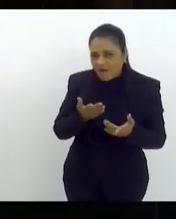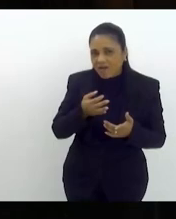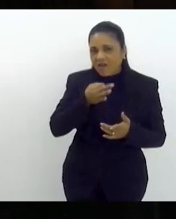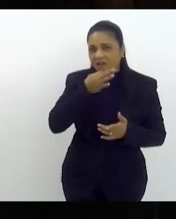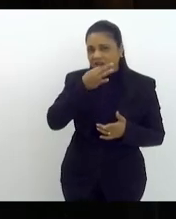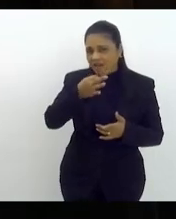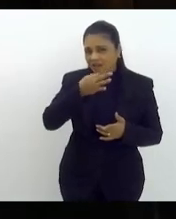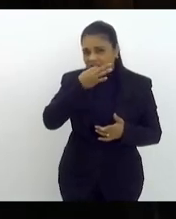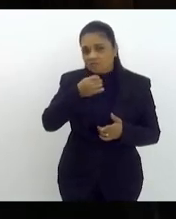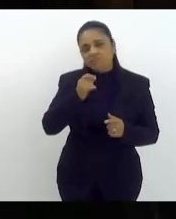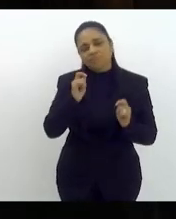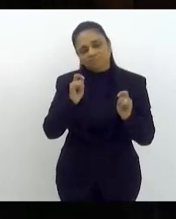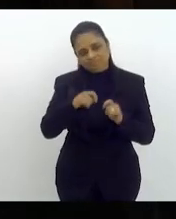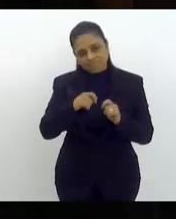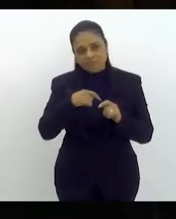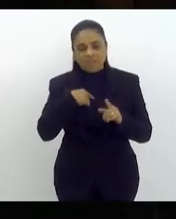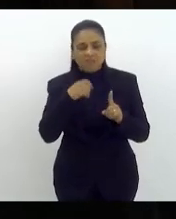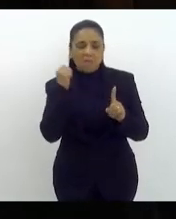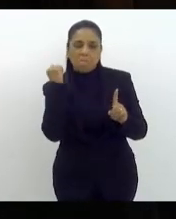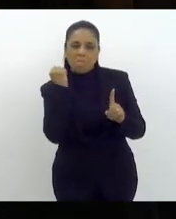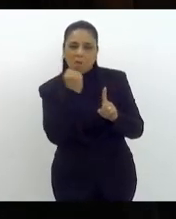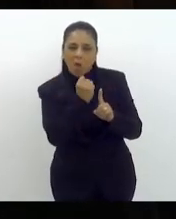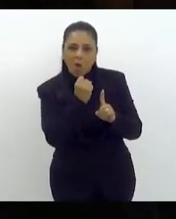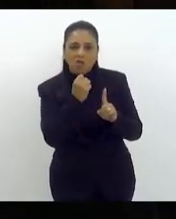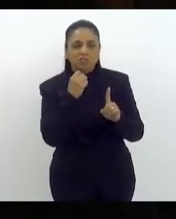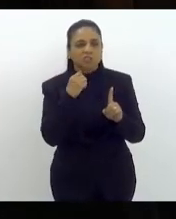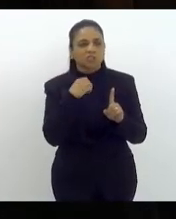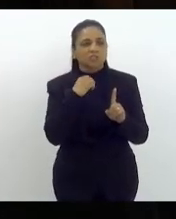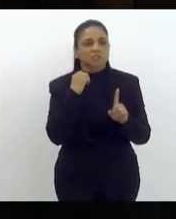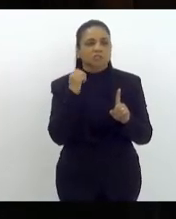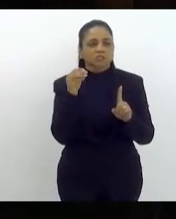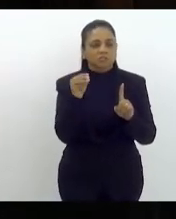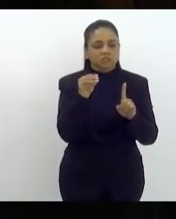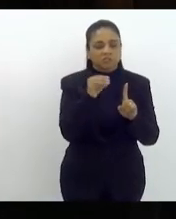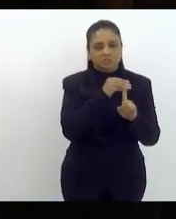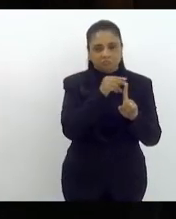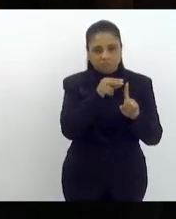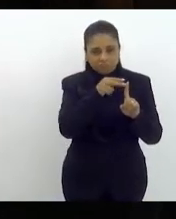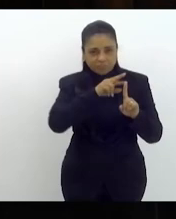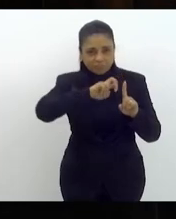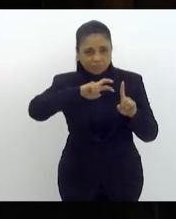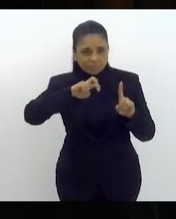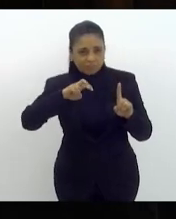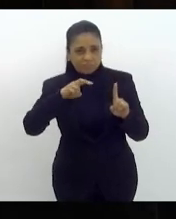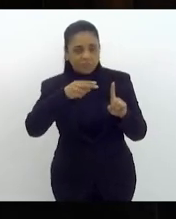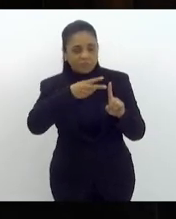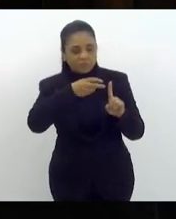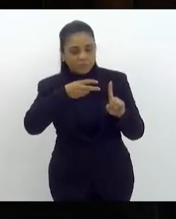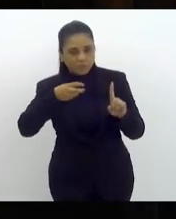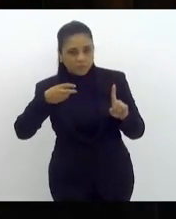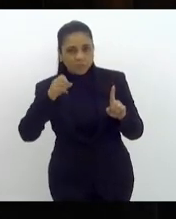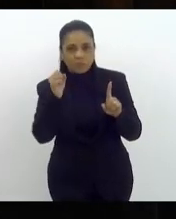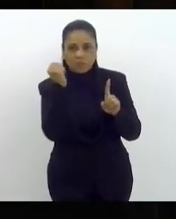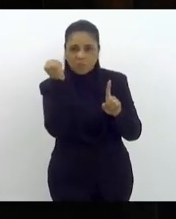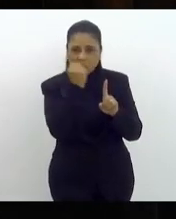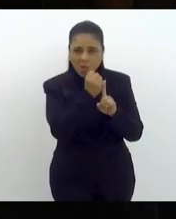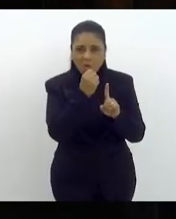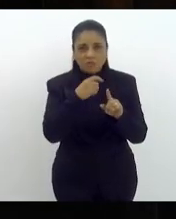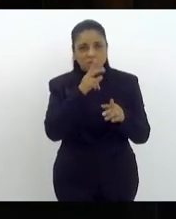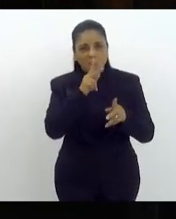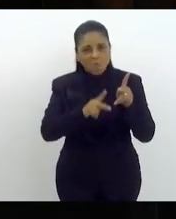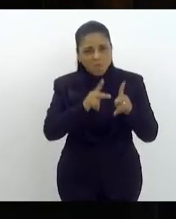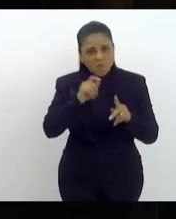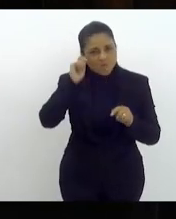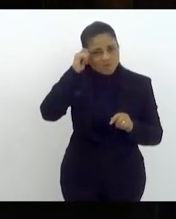se diz que há chacina que a genocídio que é a mortandade exclusivamente em razão do povo negro eu faço uma